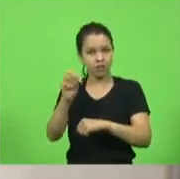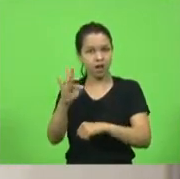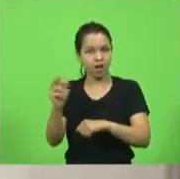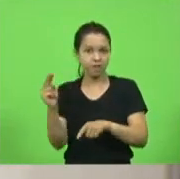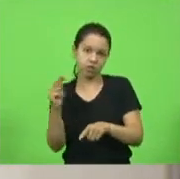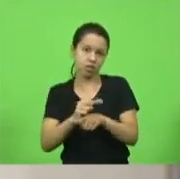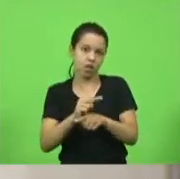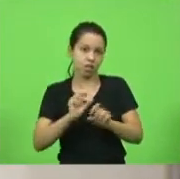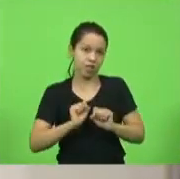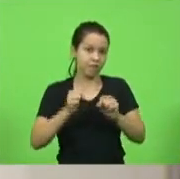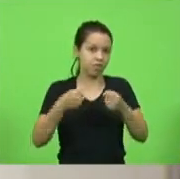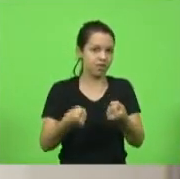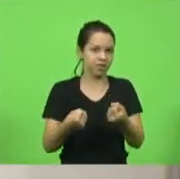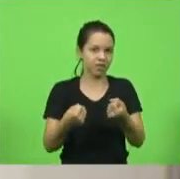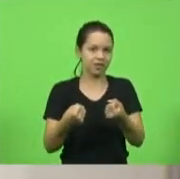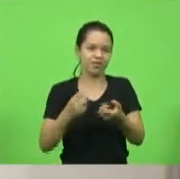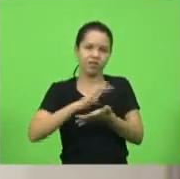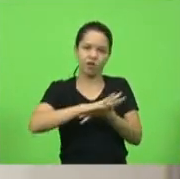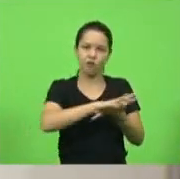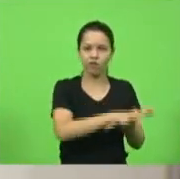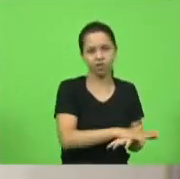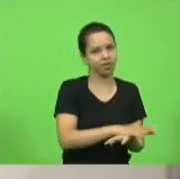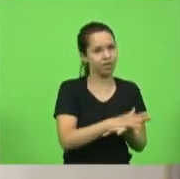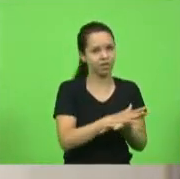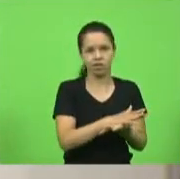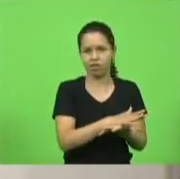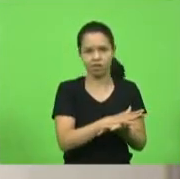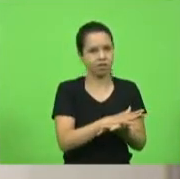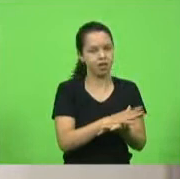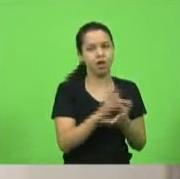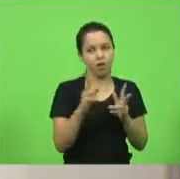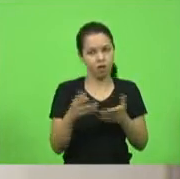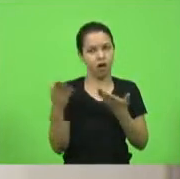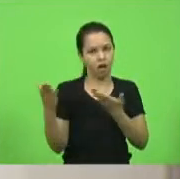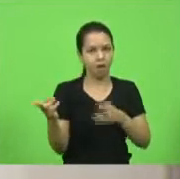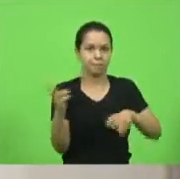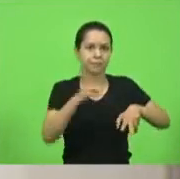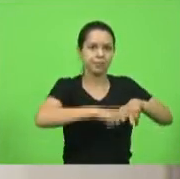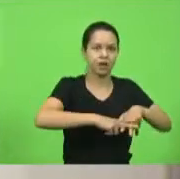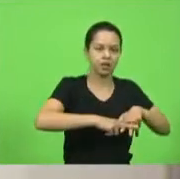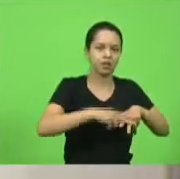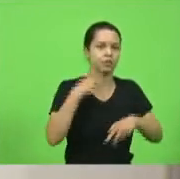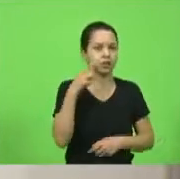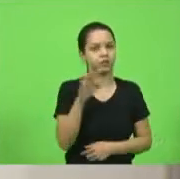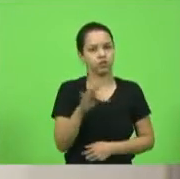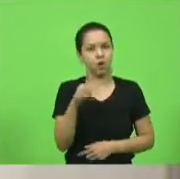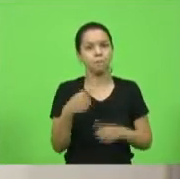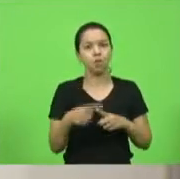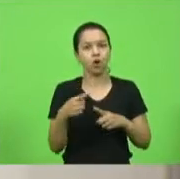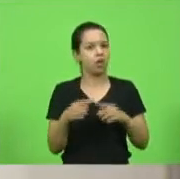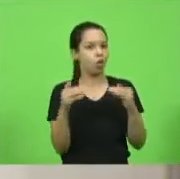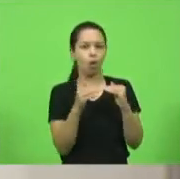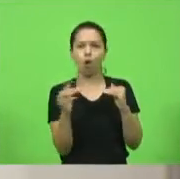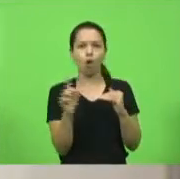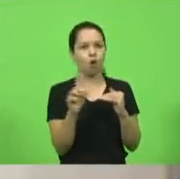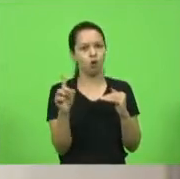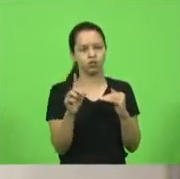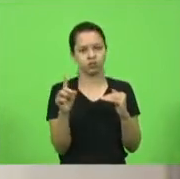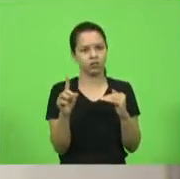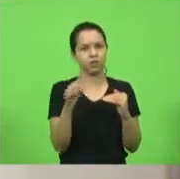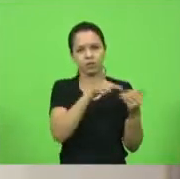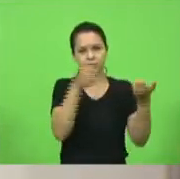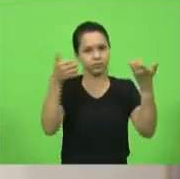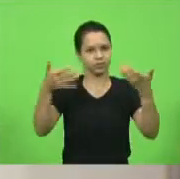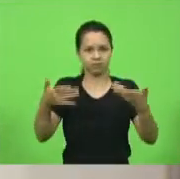ofender, como fez prendendo o deputado federal, porque discorda do seu posicionamento. Fica aqui o